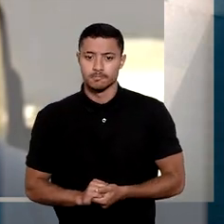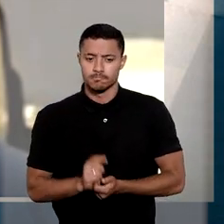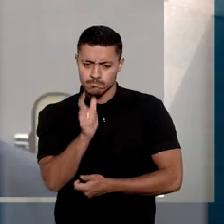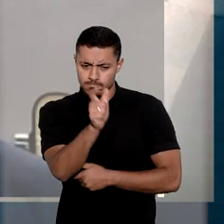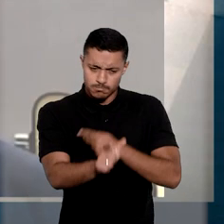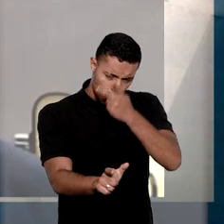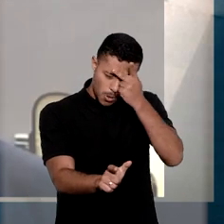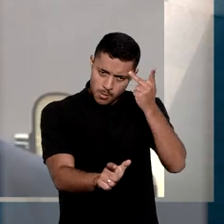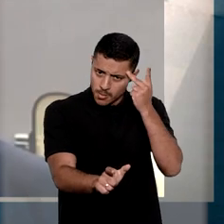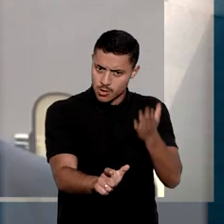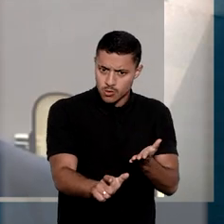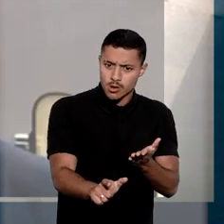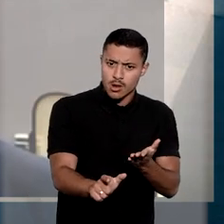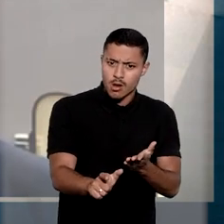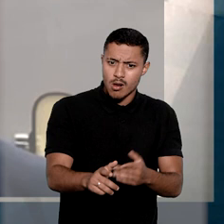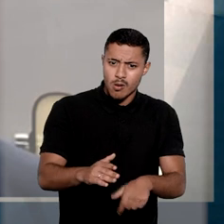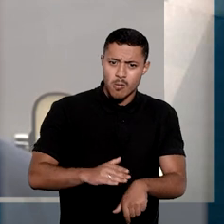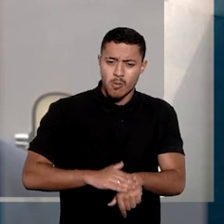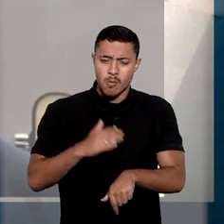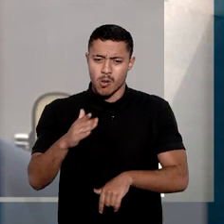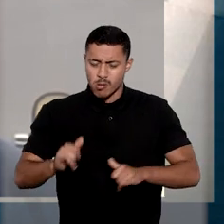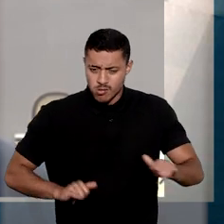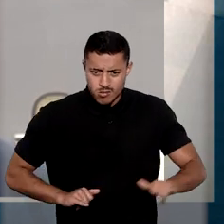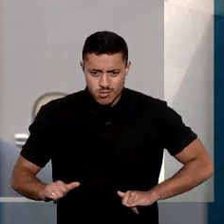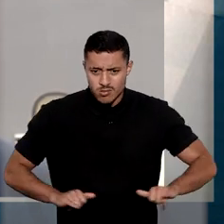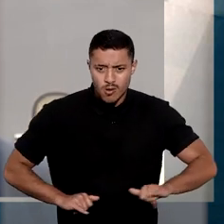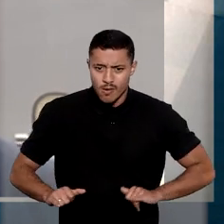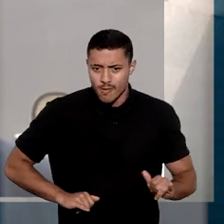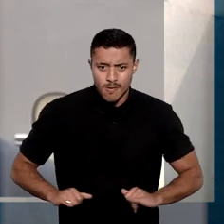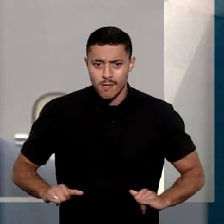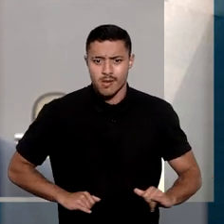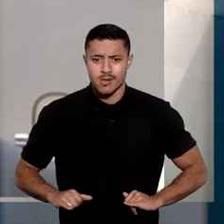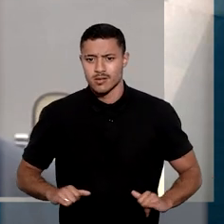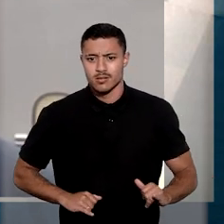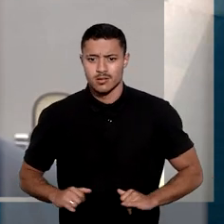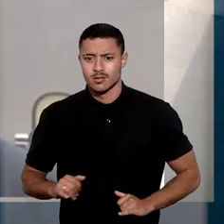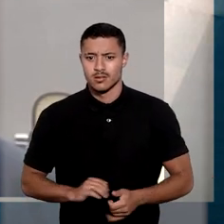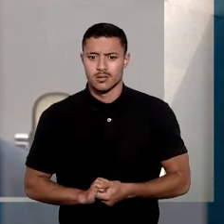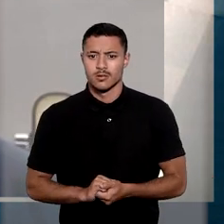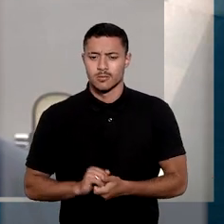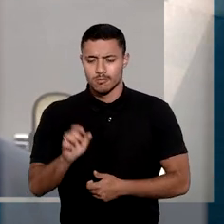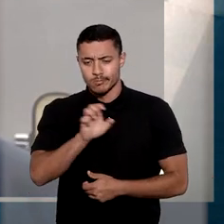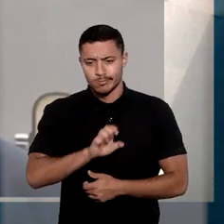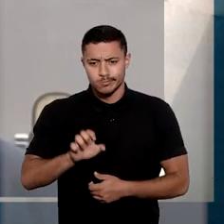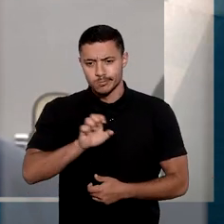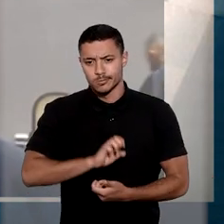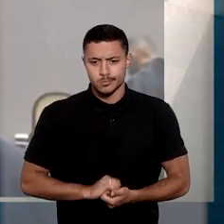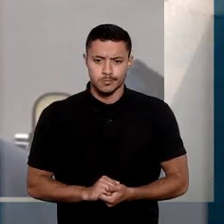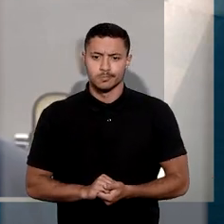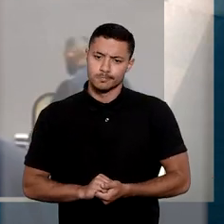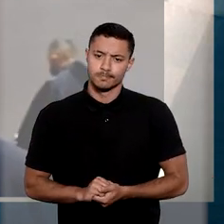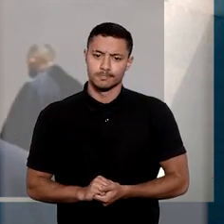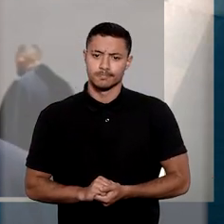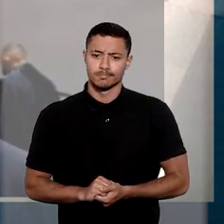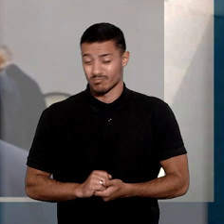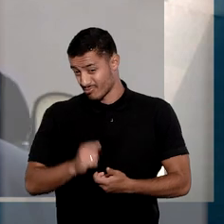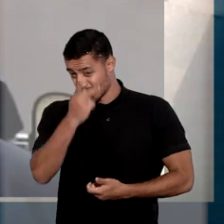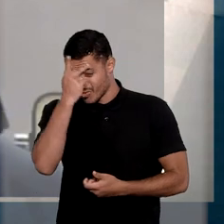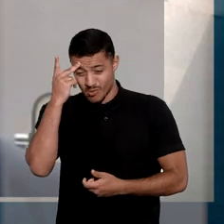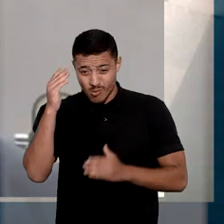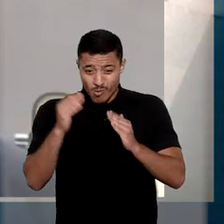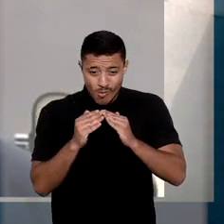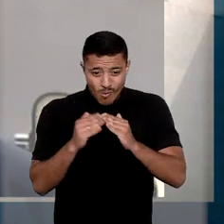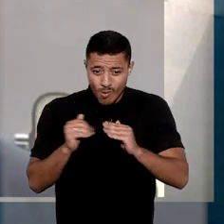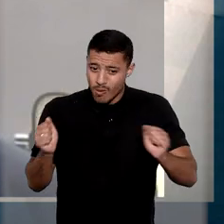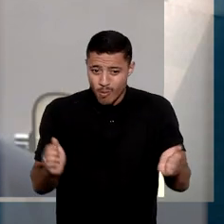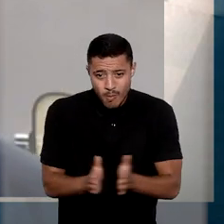elas as maiores vítimas desse tipo de ação do Estado. São pessoas que moram nas